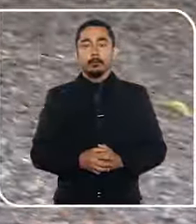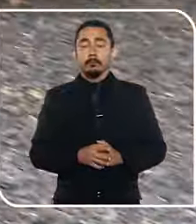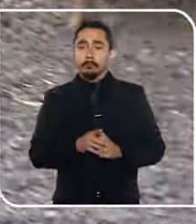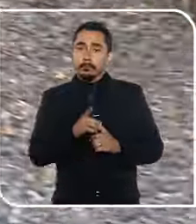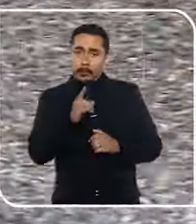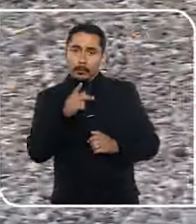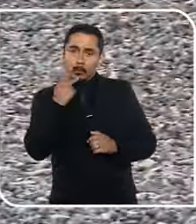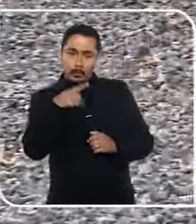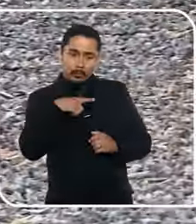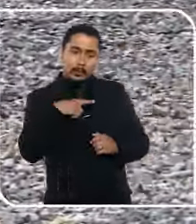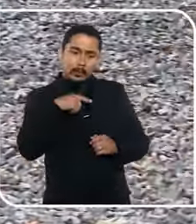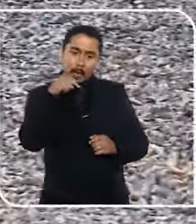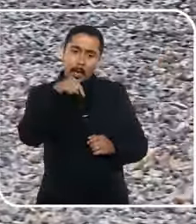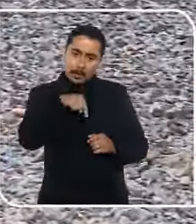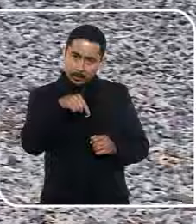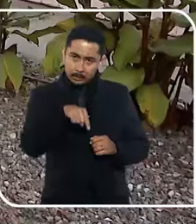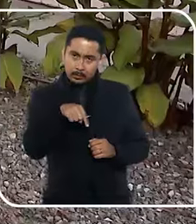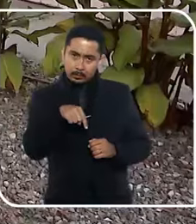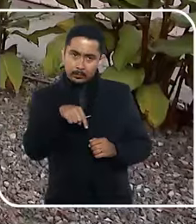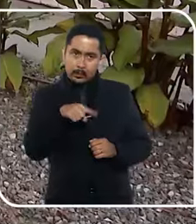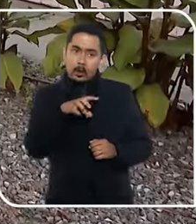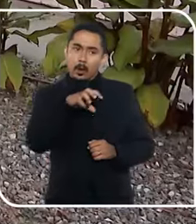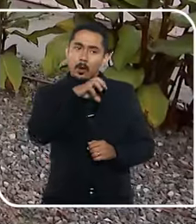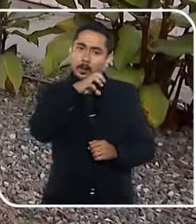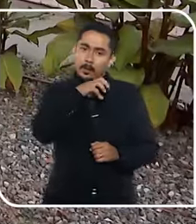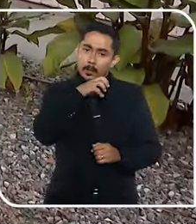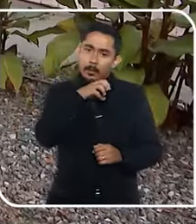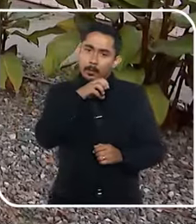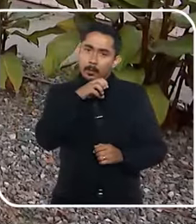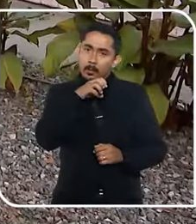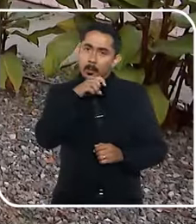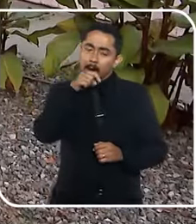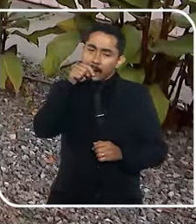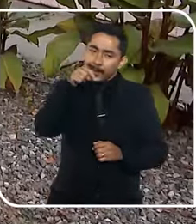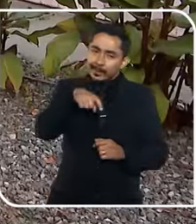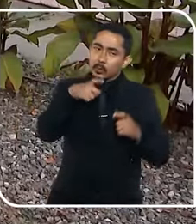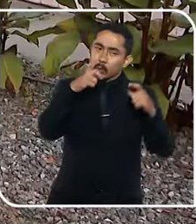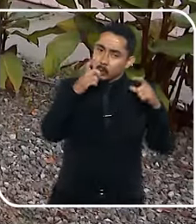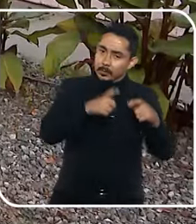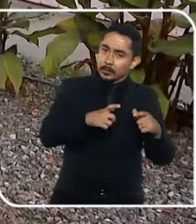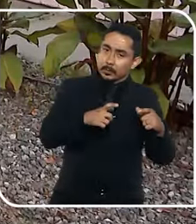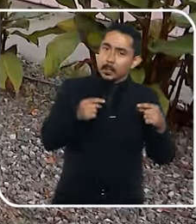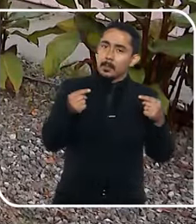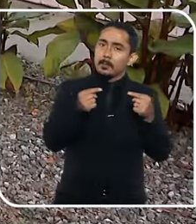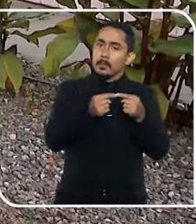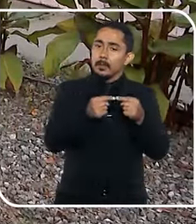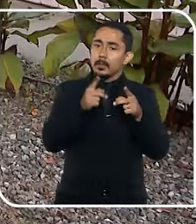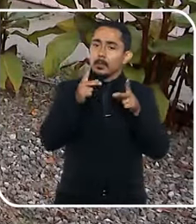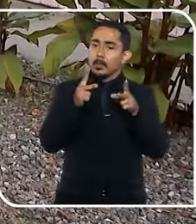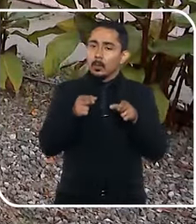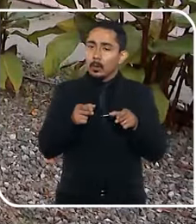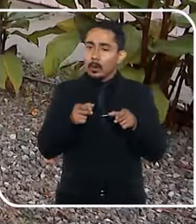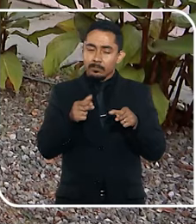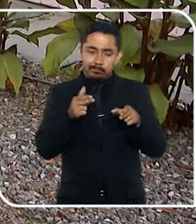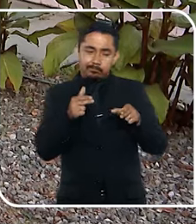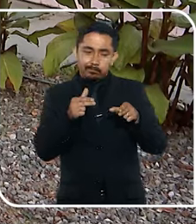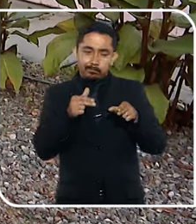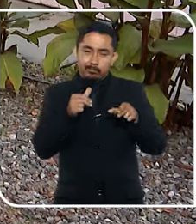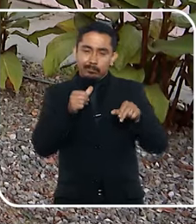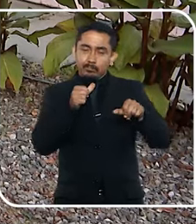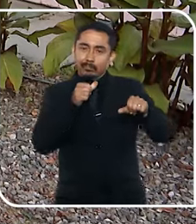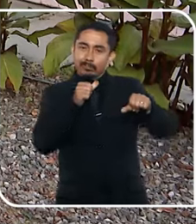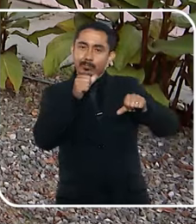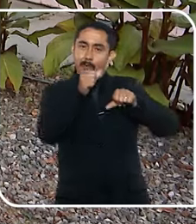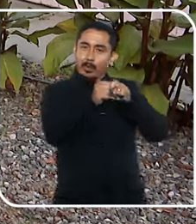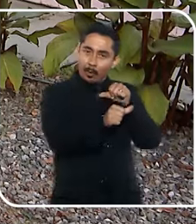Você falou que tem um caso aqui de um animal que, na verdade, o local funciona como um ponto de